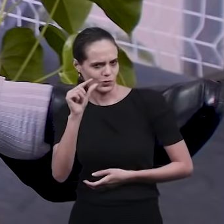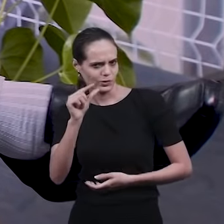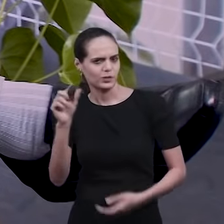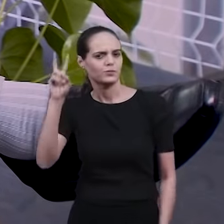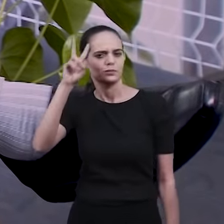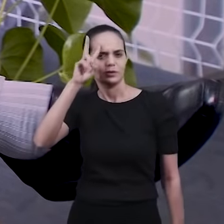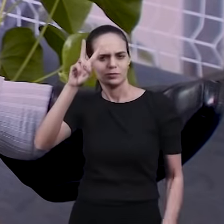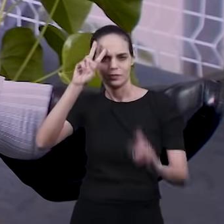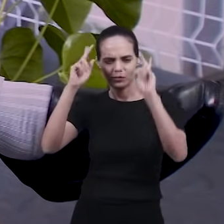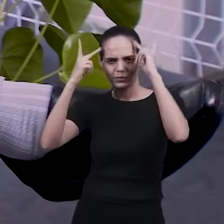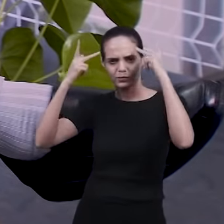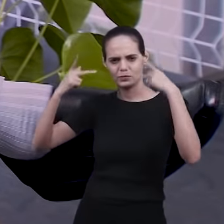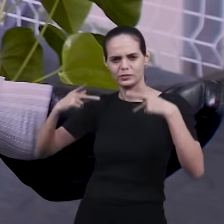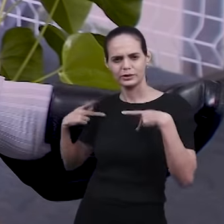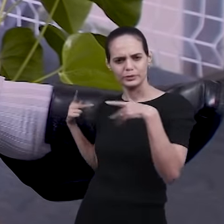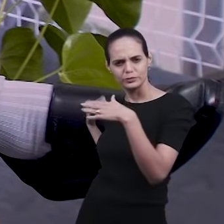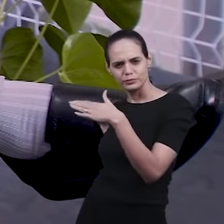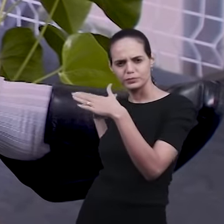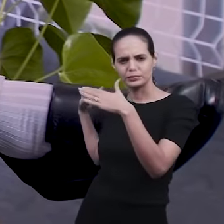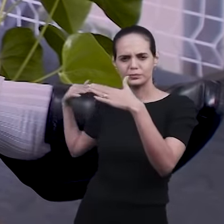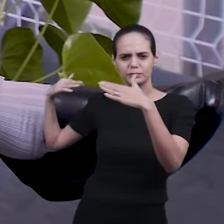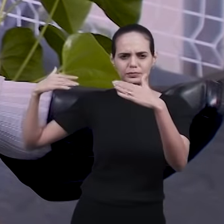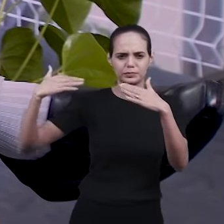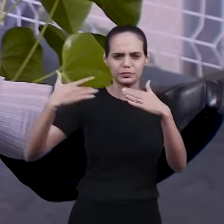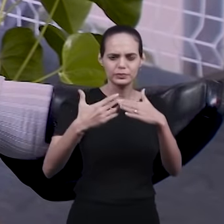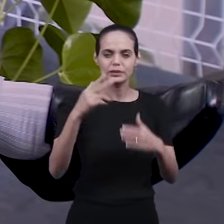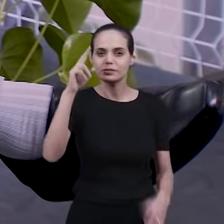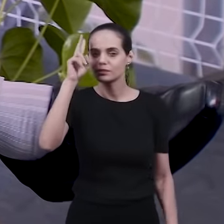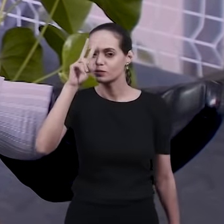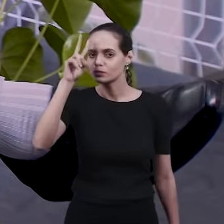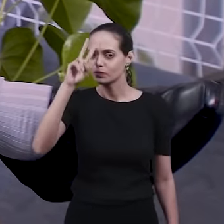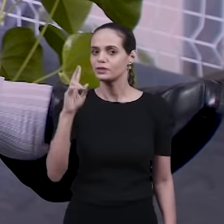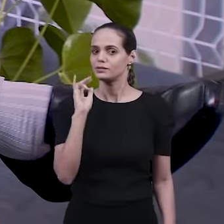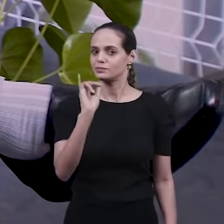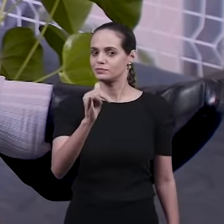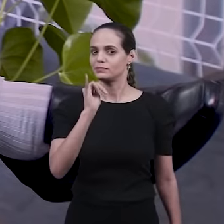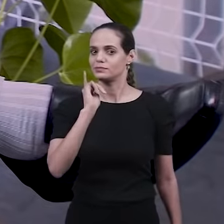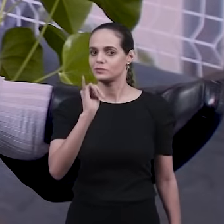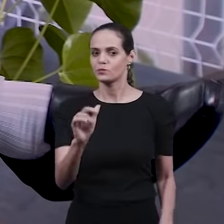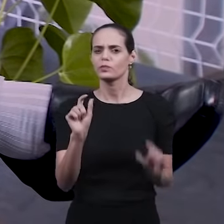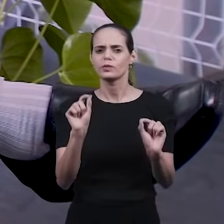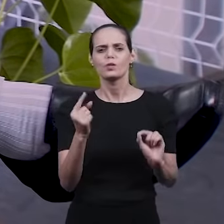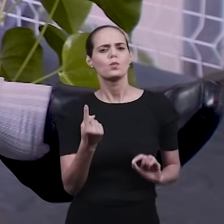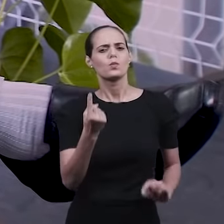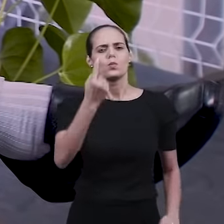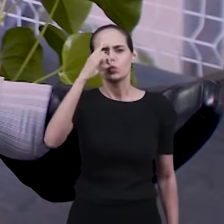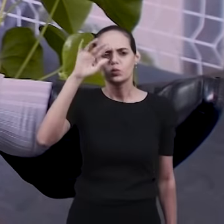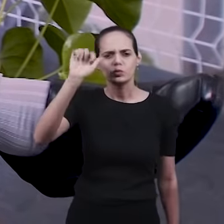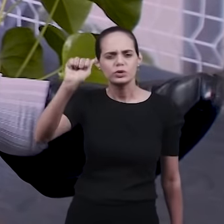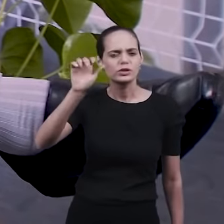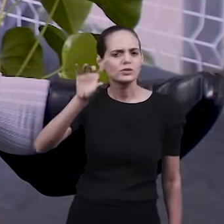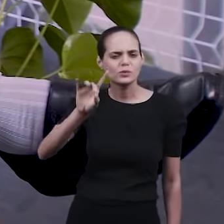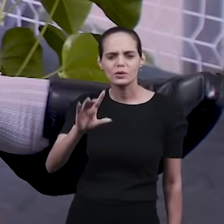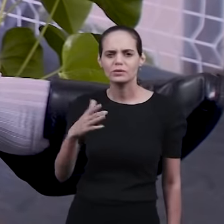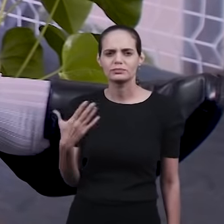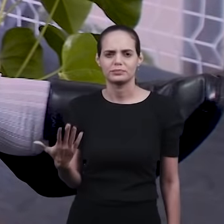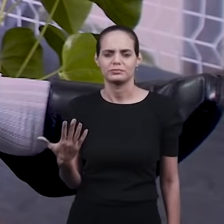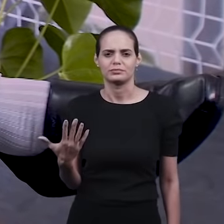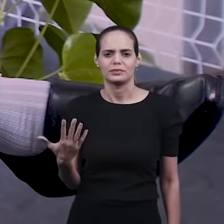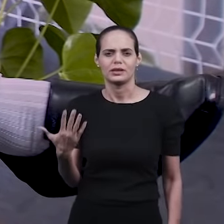do homem, toda a história do ser humano. E essa história é contada como se fosse um dia apenas. Um dia que começou